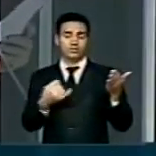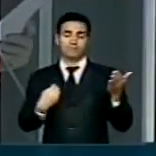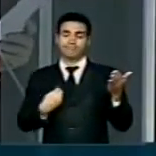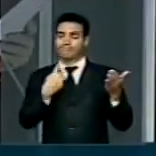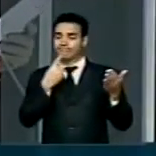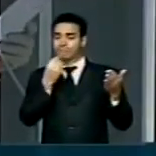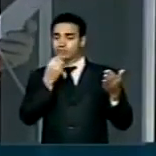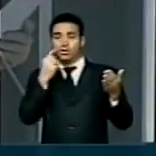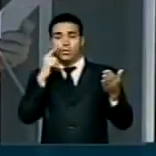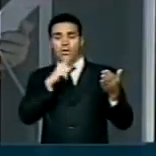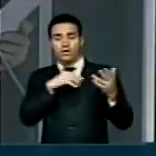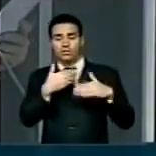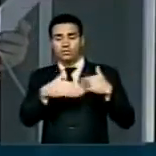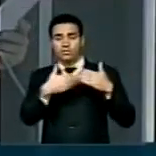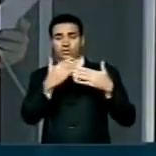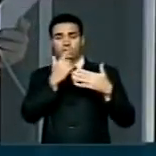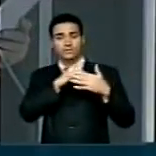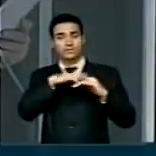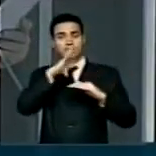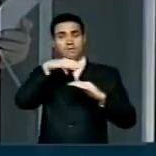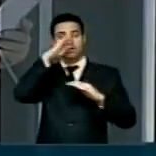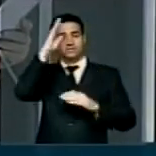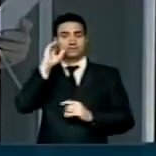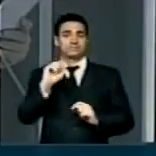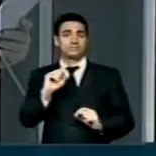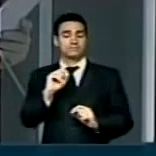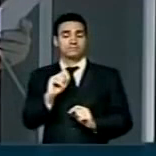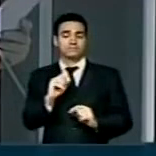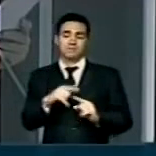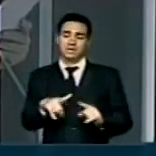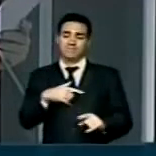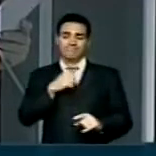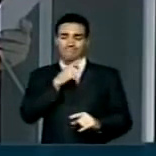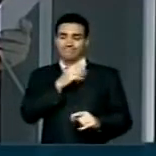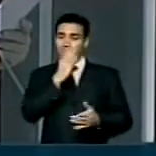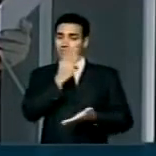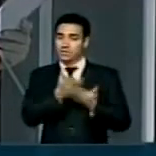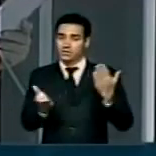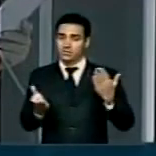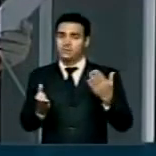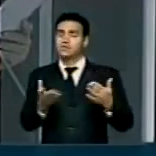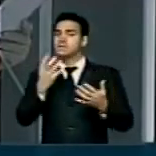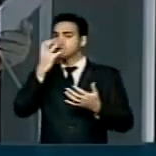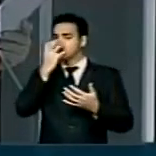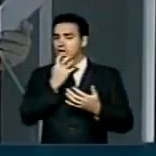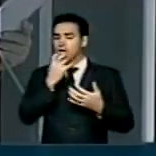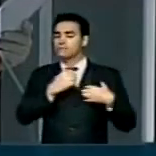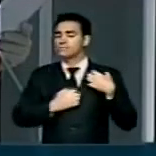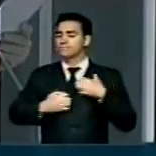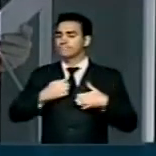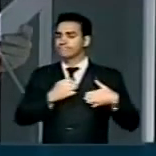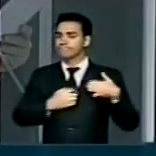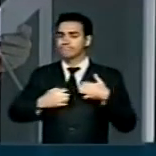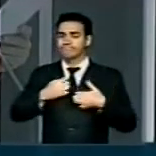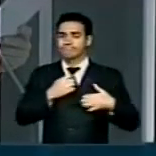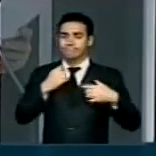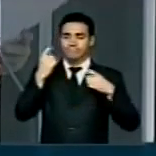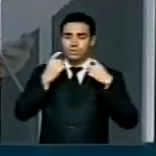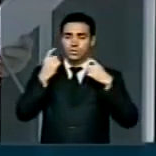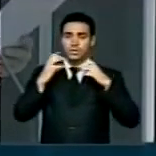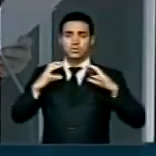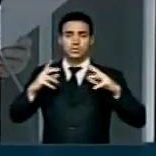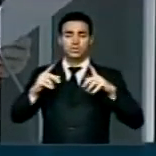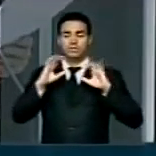para avançar nesta questão que vem seriamente angustiando a integridade da